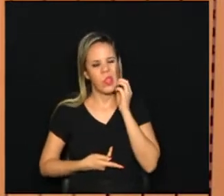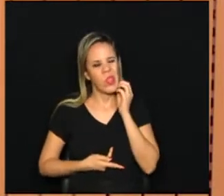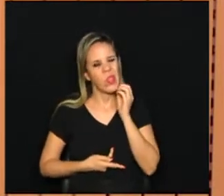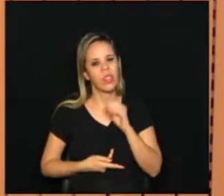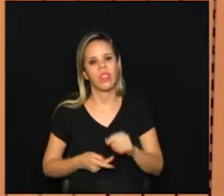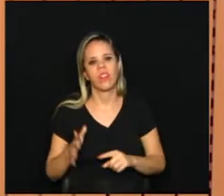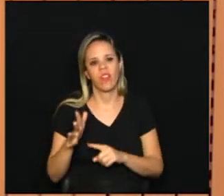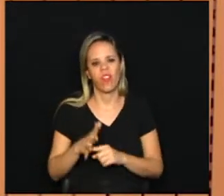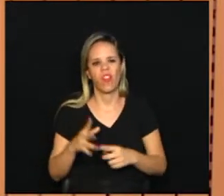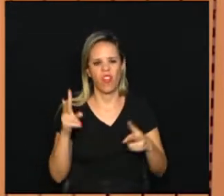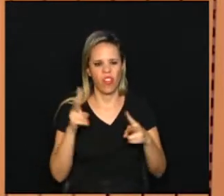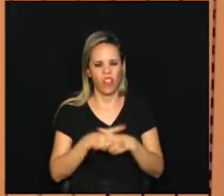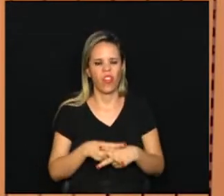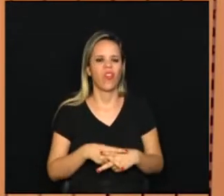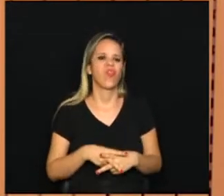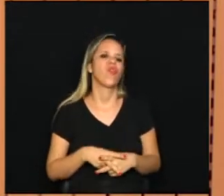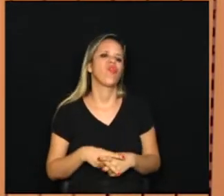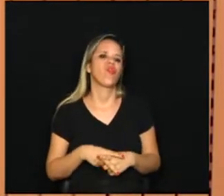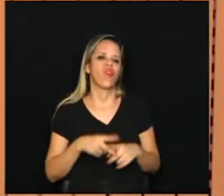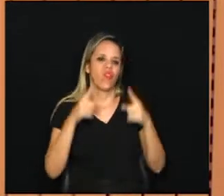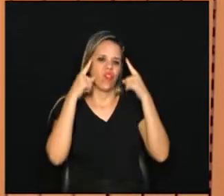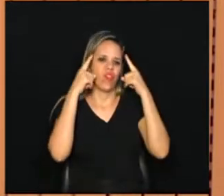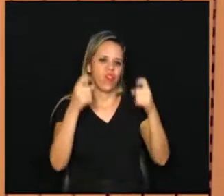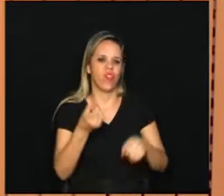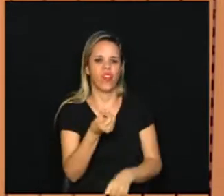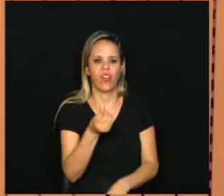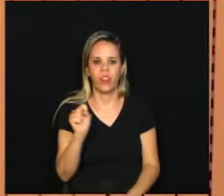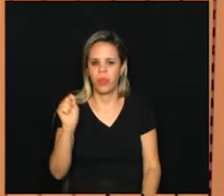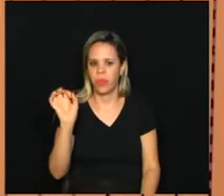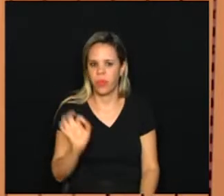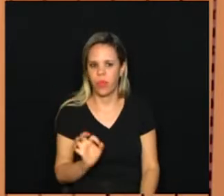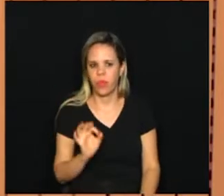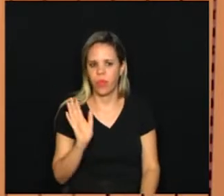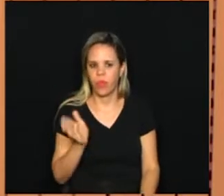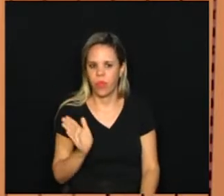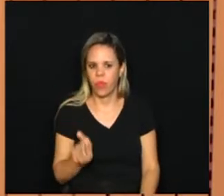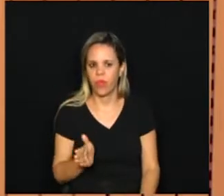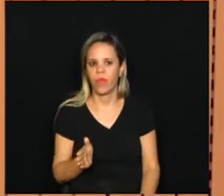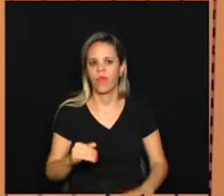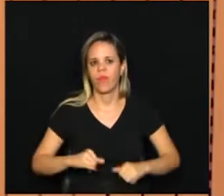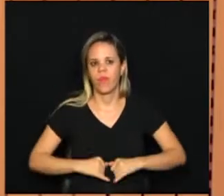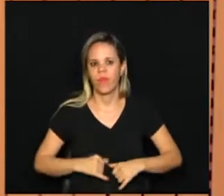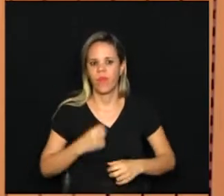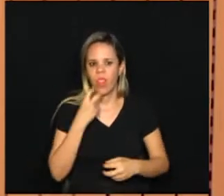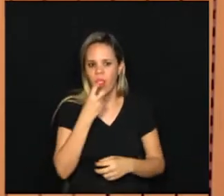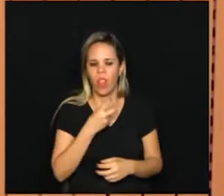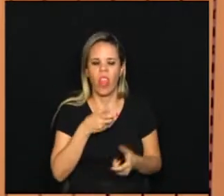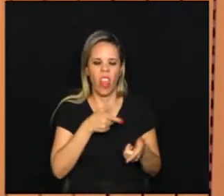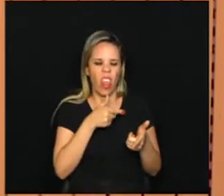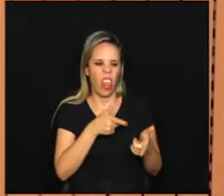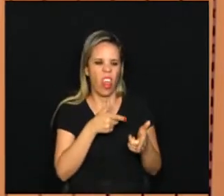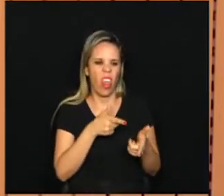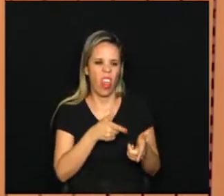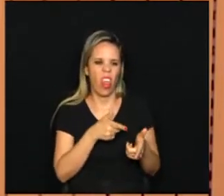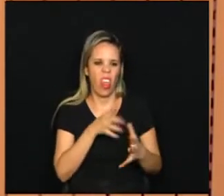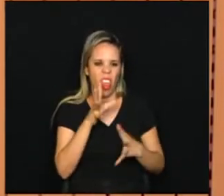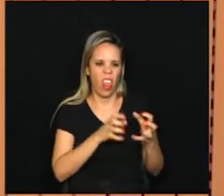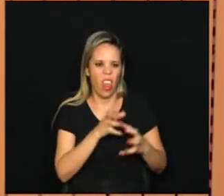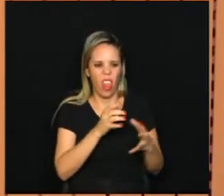agredidos fisicamente no ambiente escolar, 68% já foram agredidos verbalmente e apenas